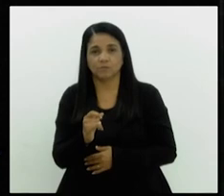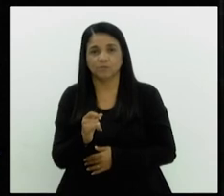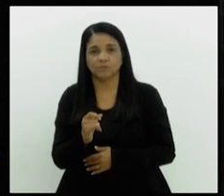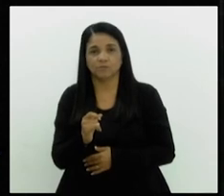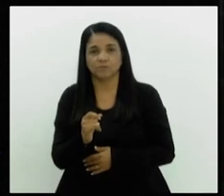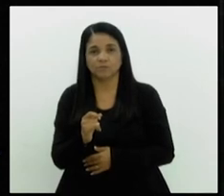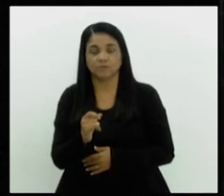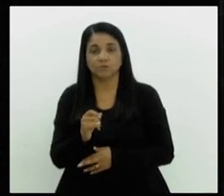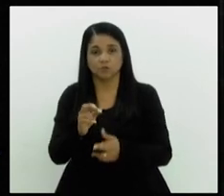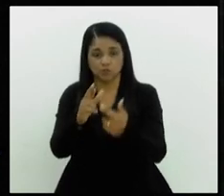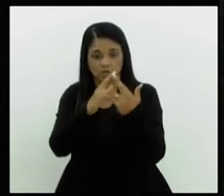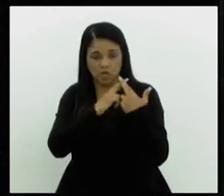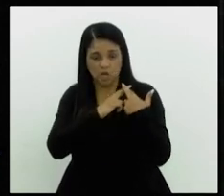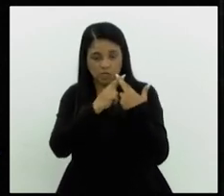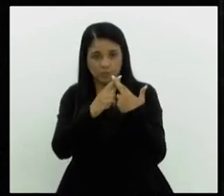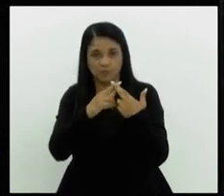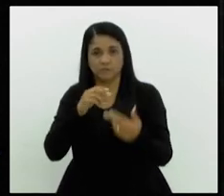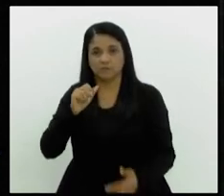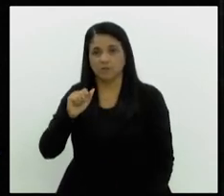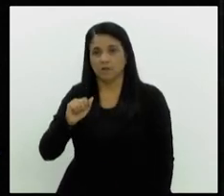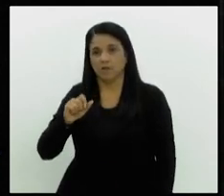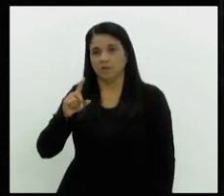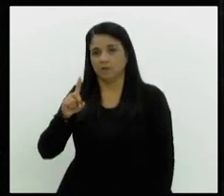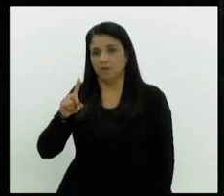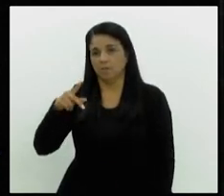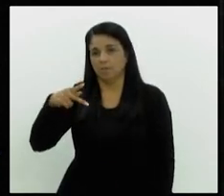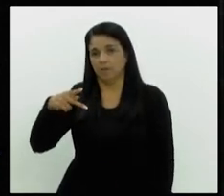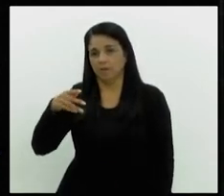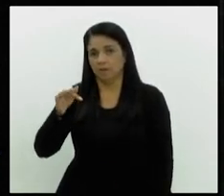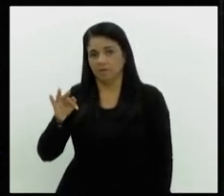Esses responsáveis pela DPF 635,